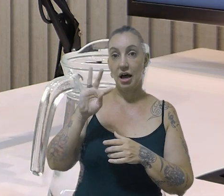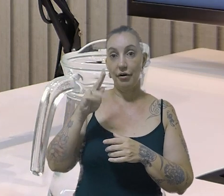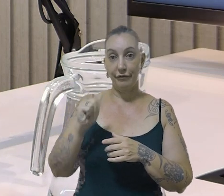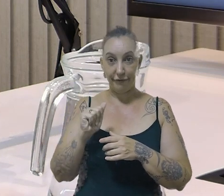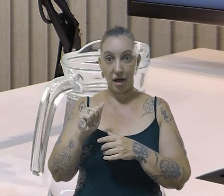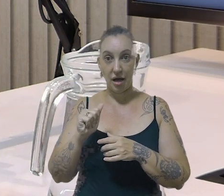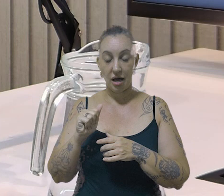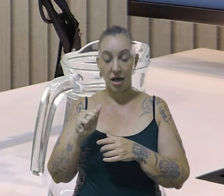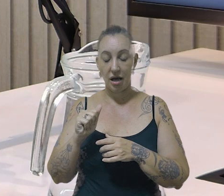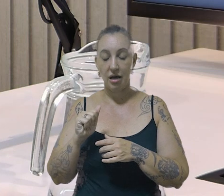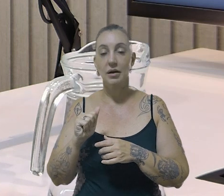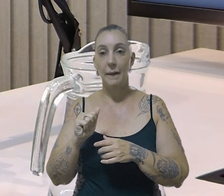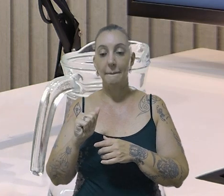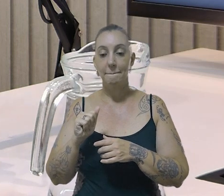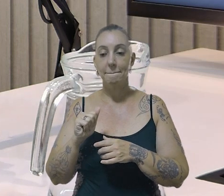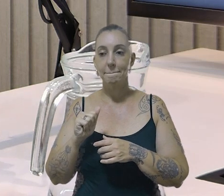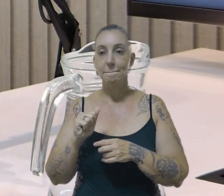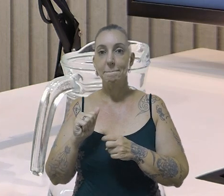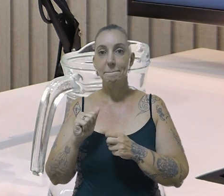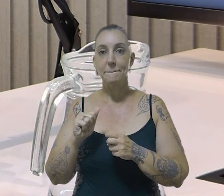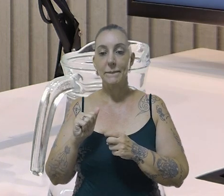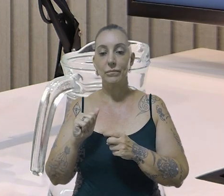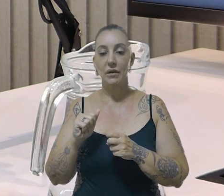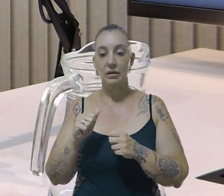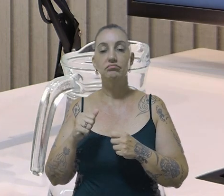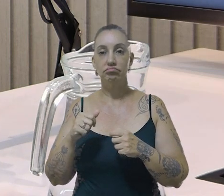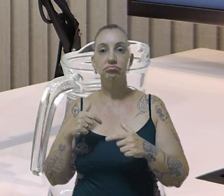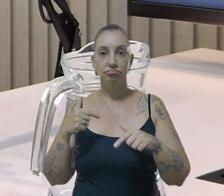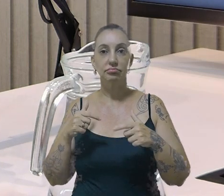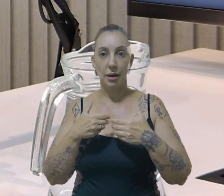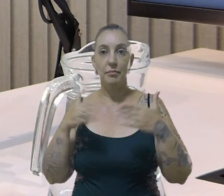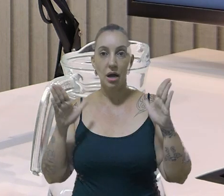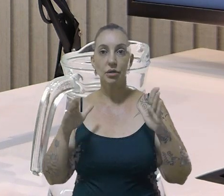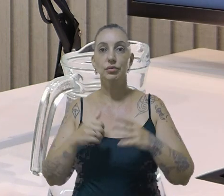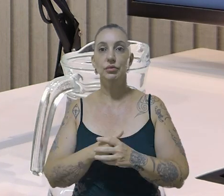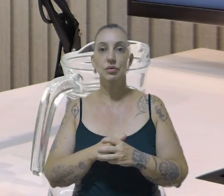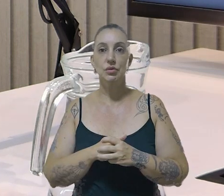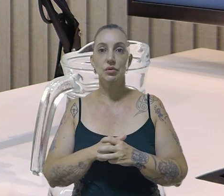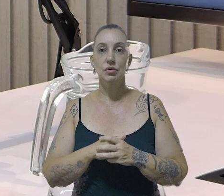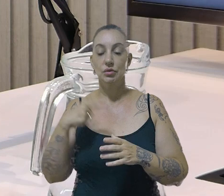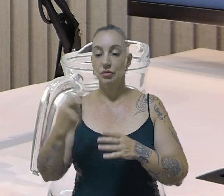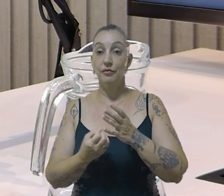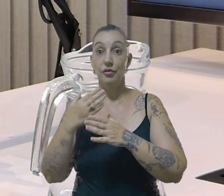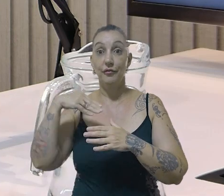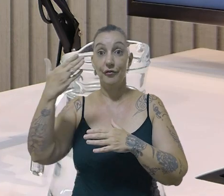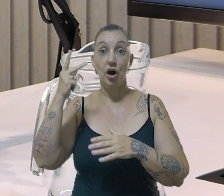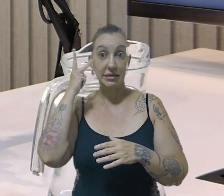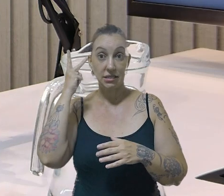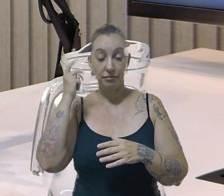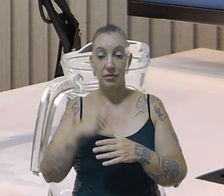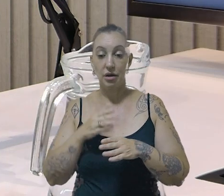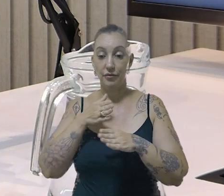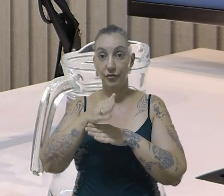Ah tá ainda estava funcionando tava aí aberto a gente estreou fora de São Paulo eu fui pra